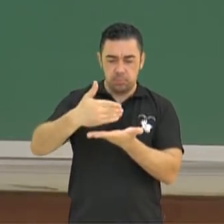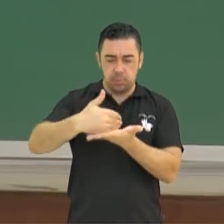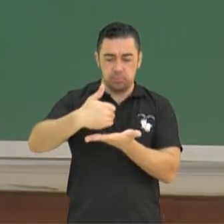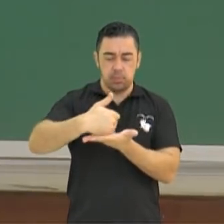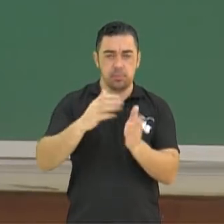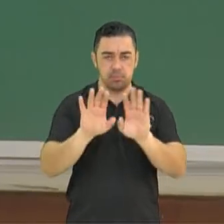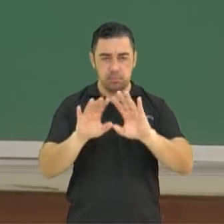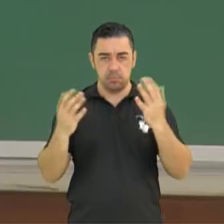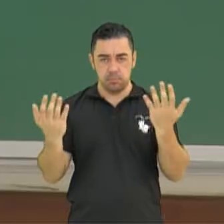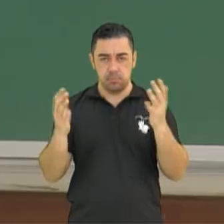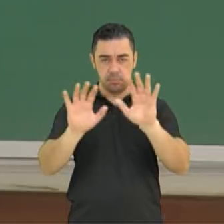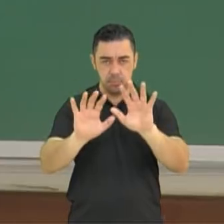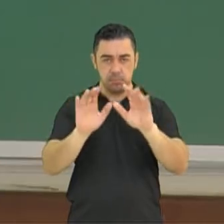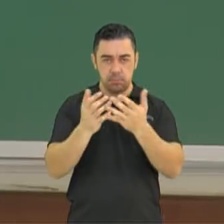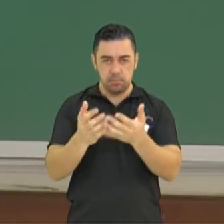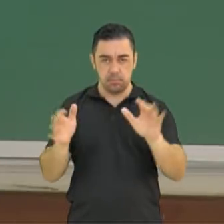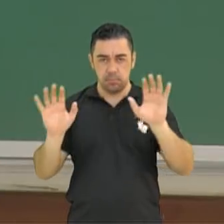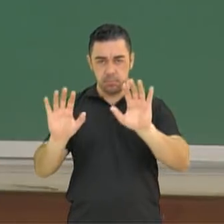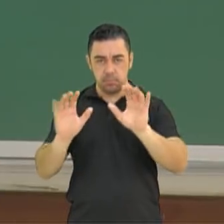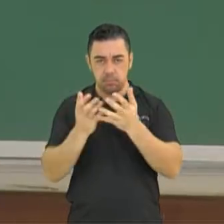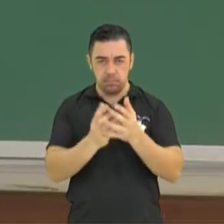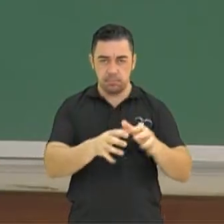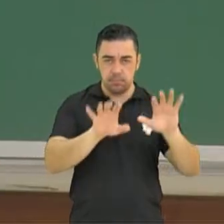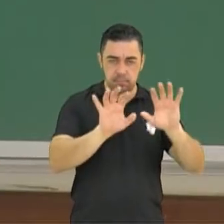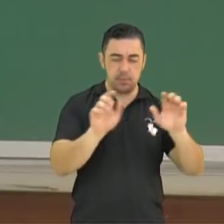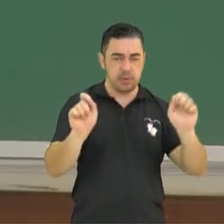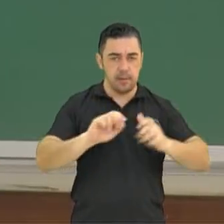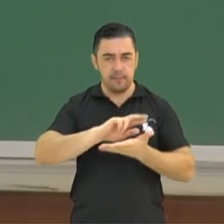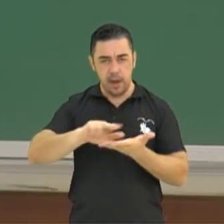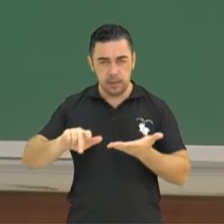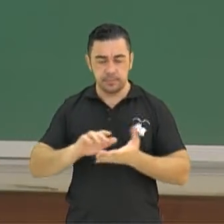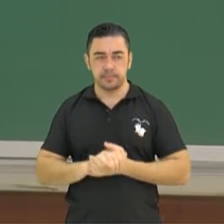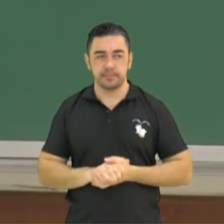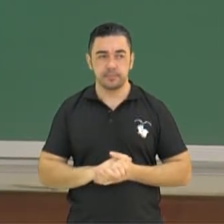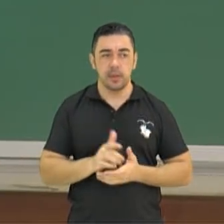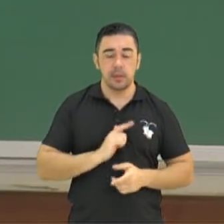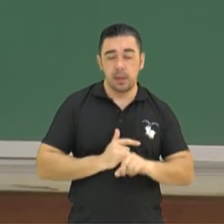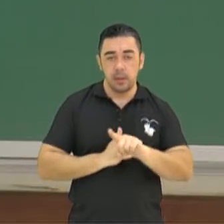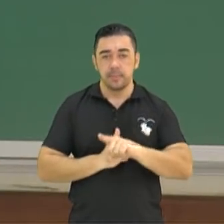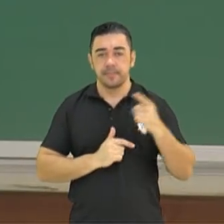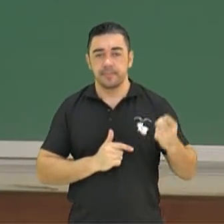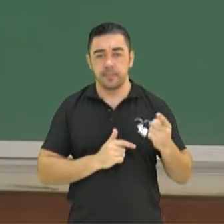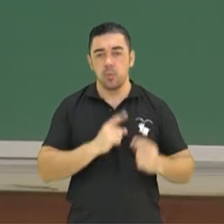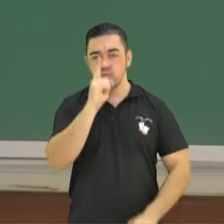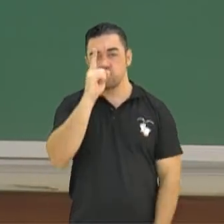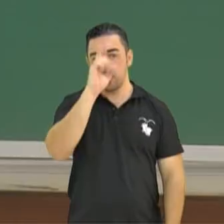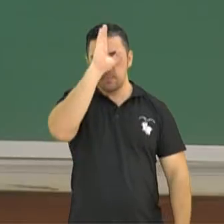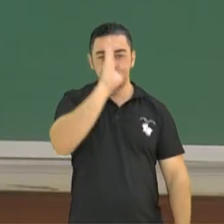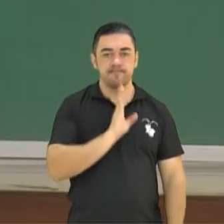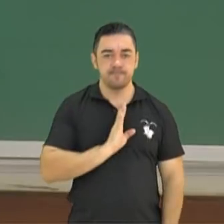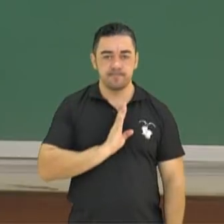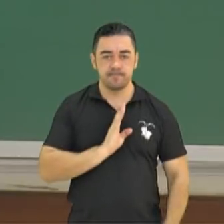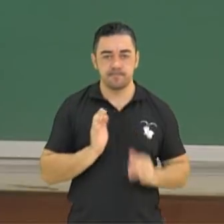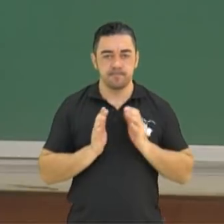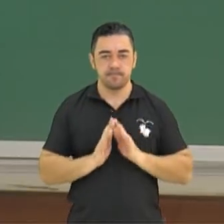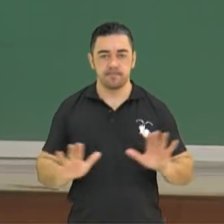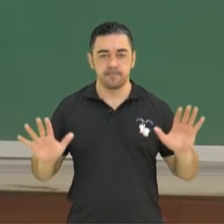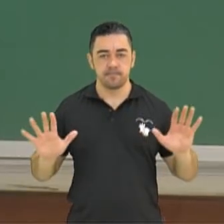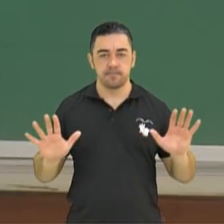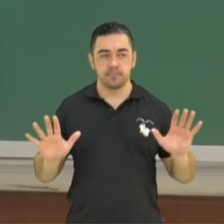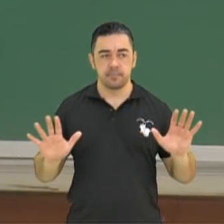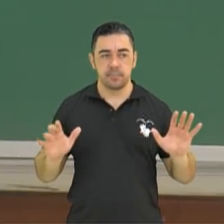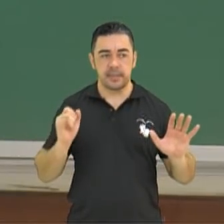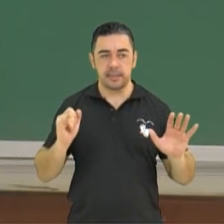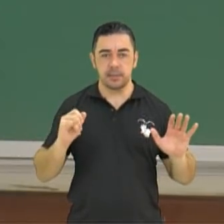duas metades iguais. Tá vendo aqui, ó? Várias possibilidades. E eu ainda tenho esse aqui, ó, que eu só tenho uma possibilidade. Ah, professora, mas se eu cortar ele